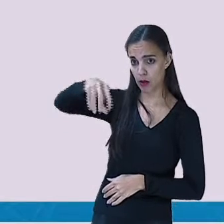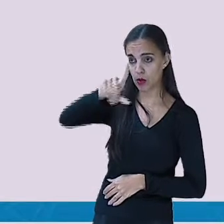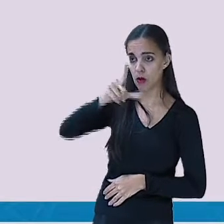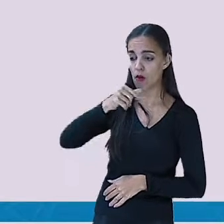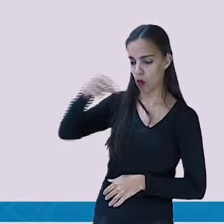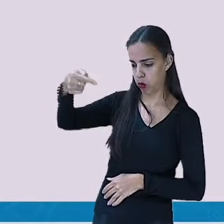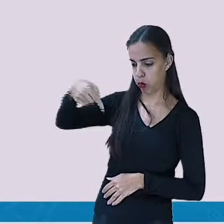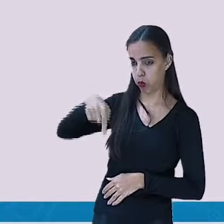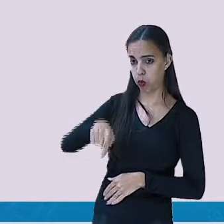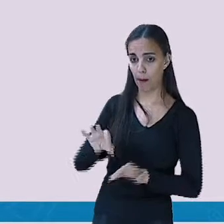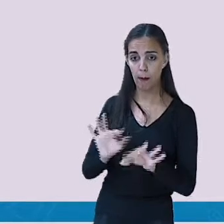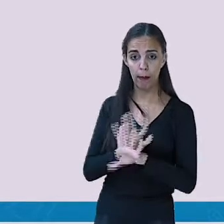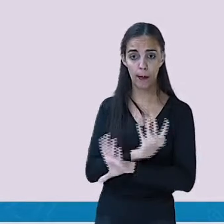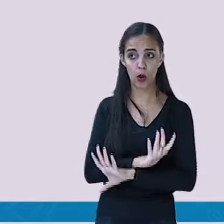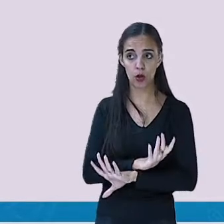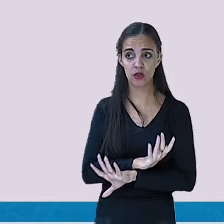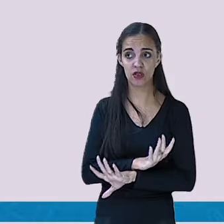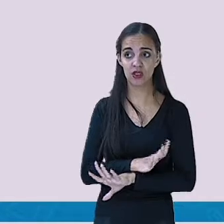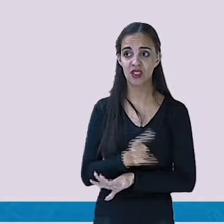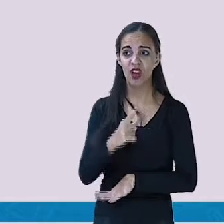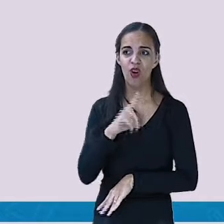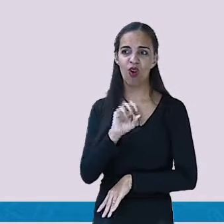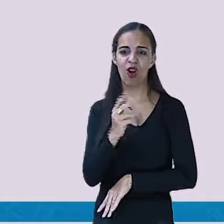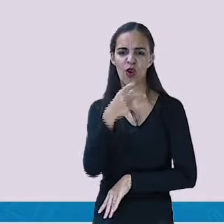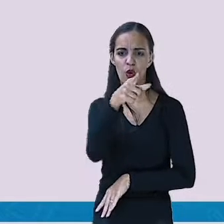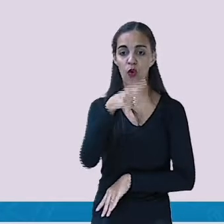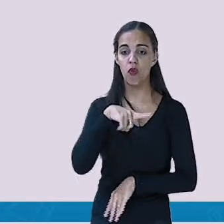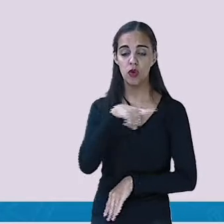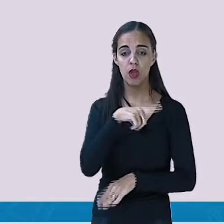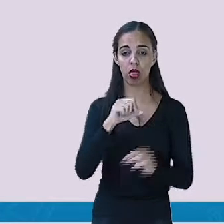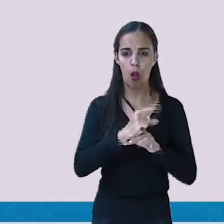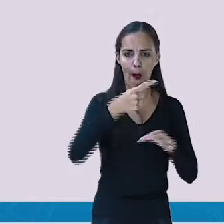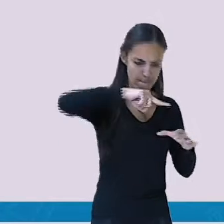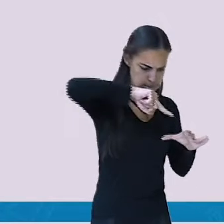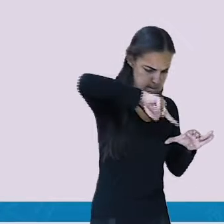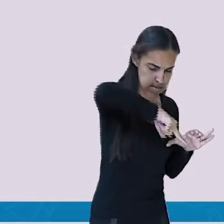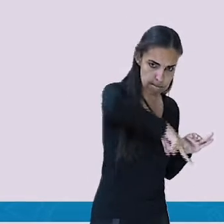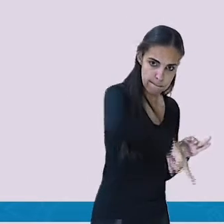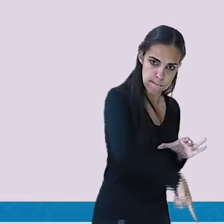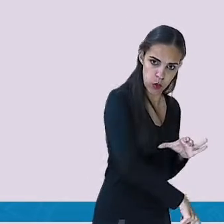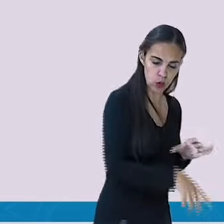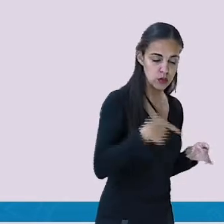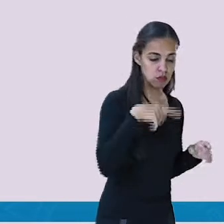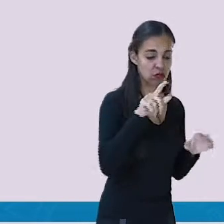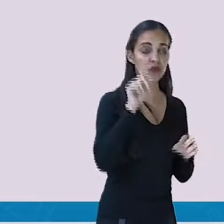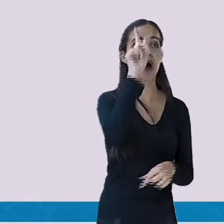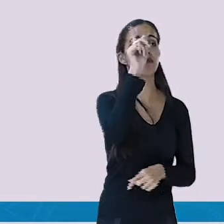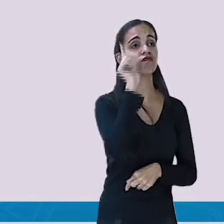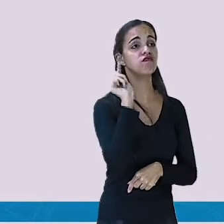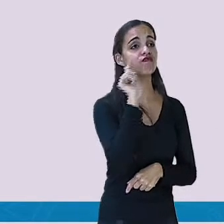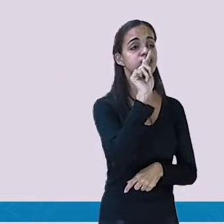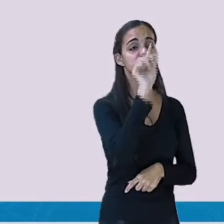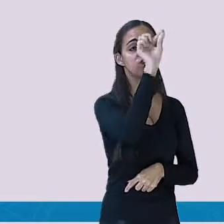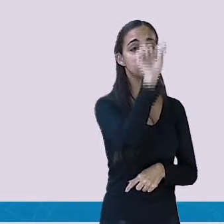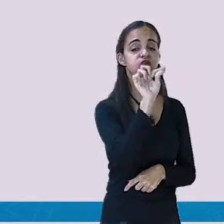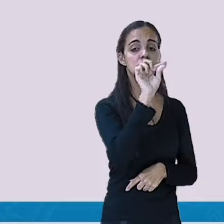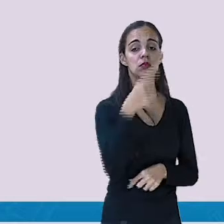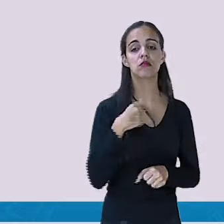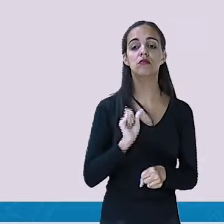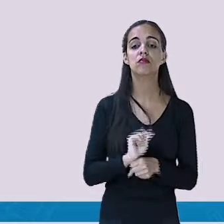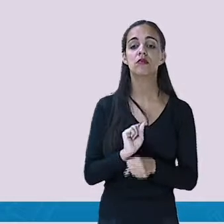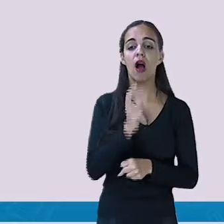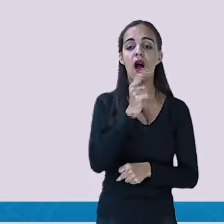sai água, ou você tem uma cisterna, ou você vai no máximo aí no